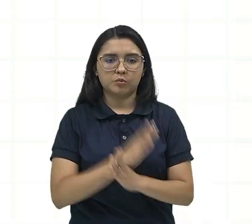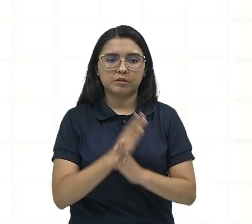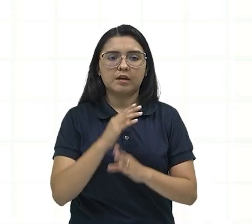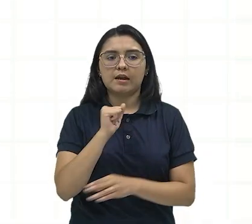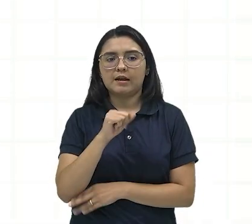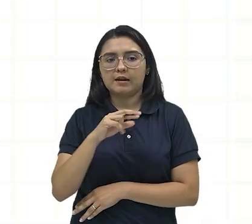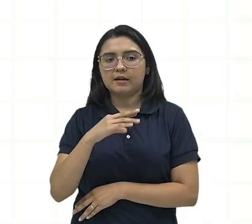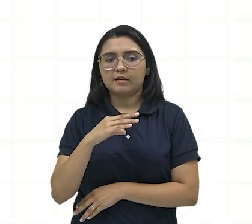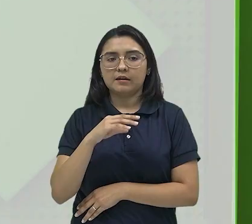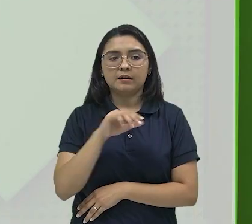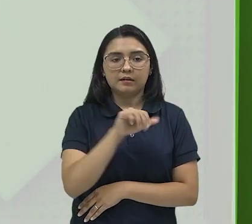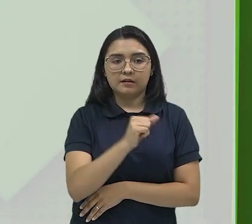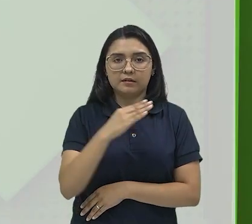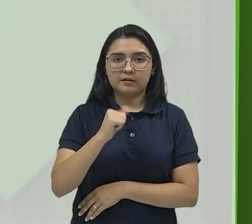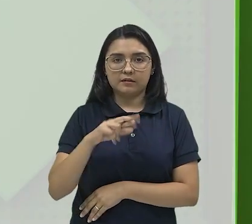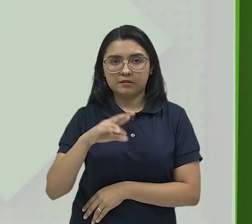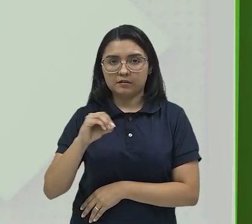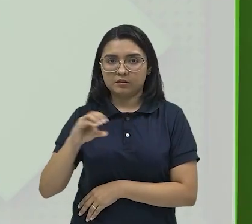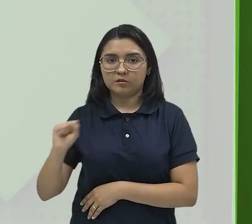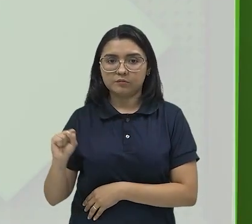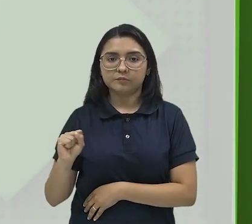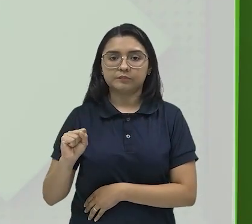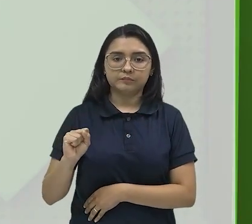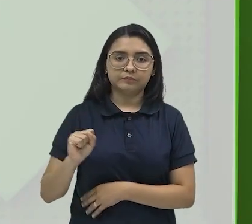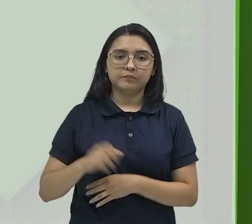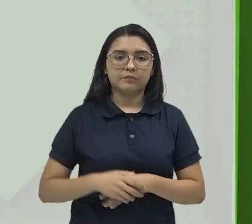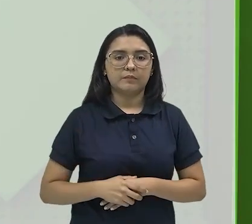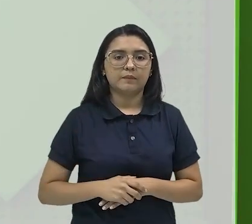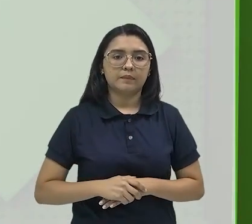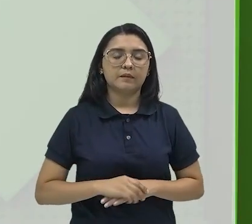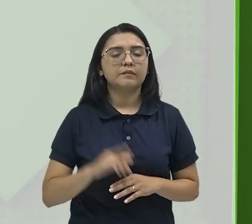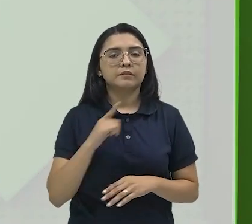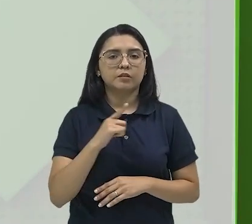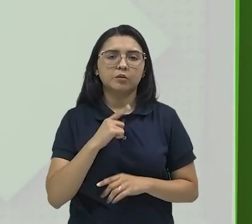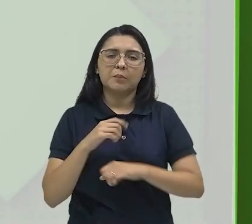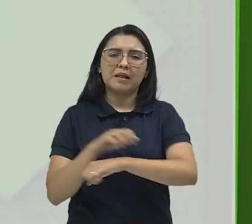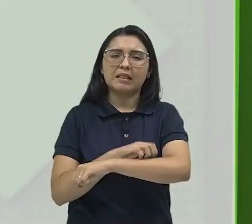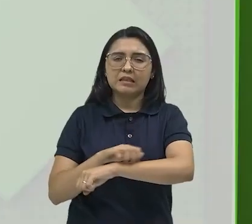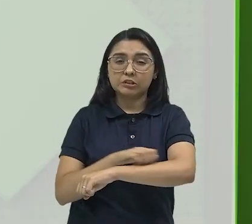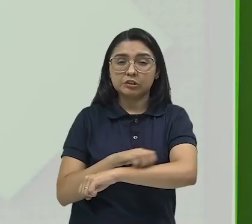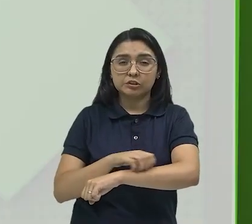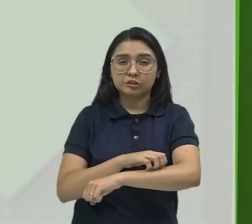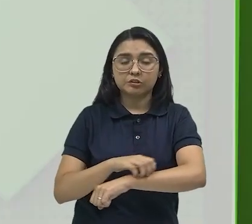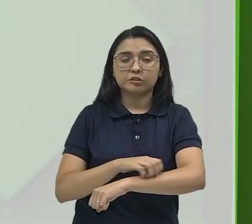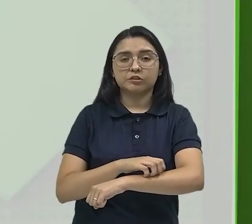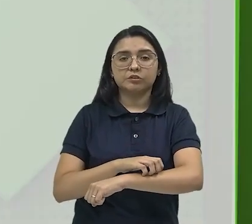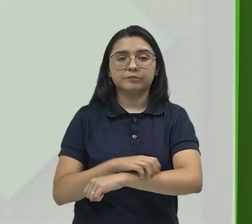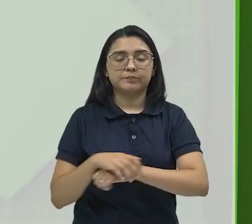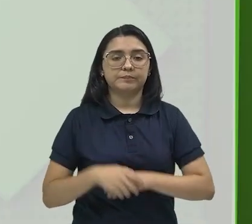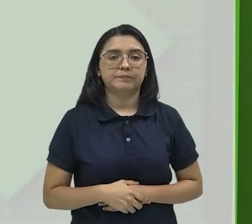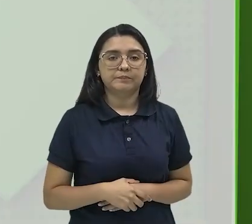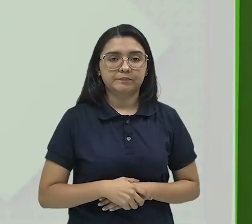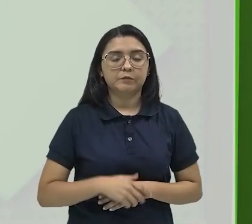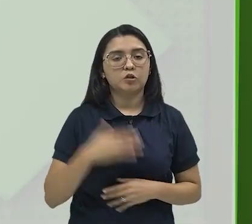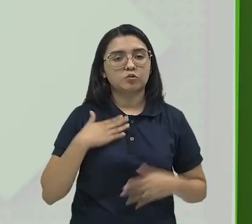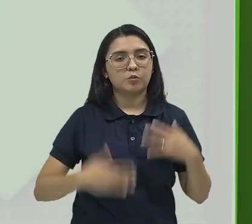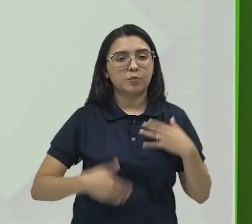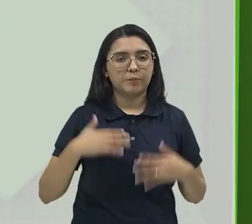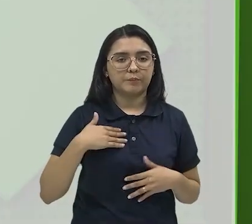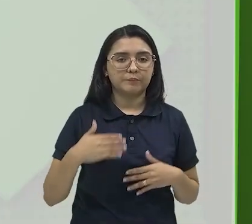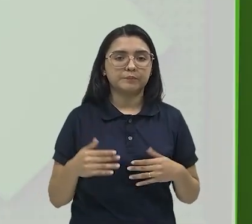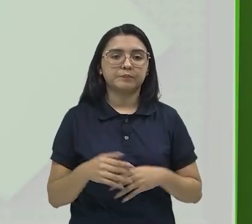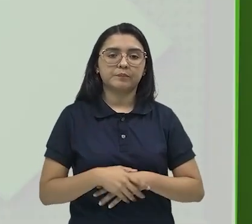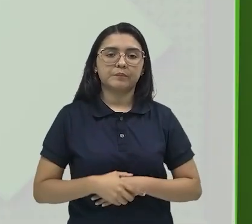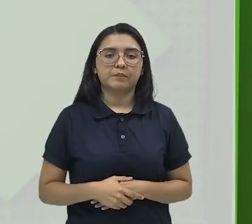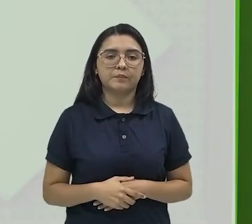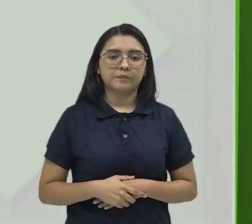ácaros, tá? E esses ácaros, eles causam aí alergias, causam irritações no nosso organismo,